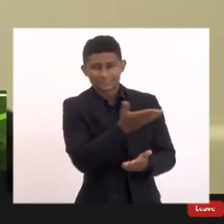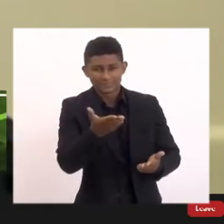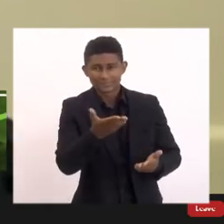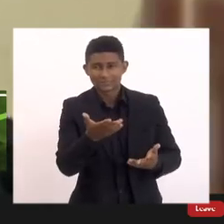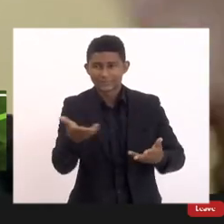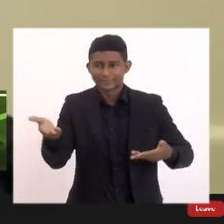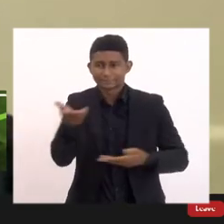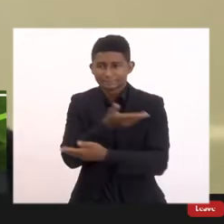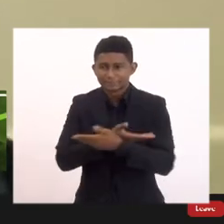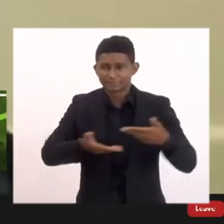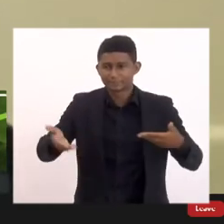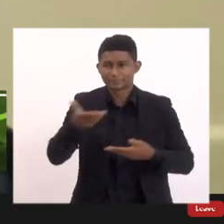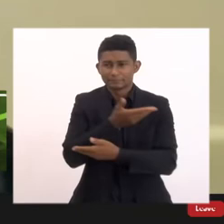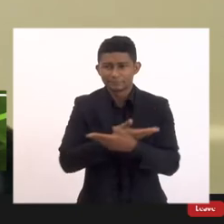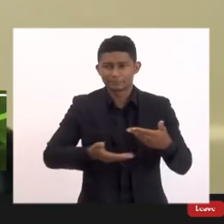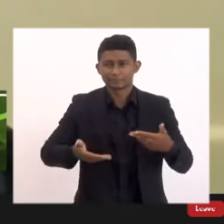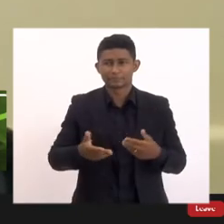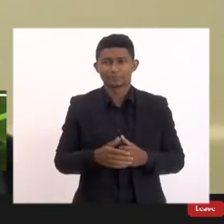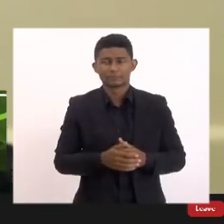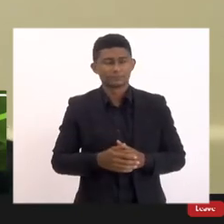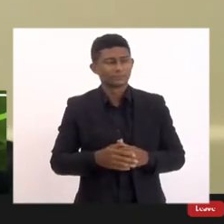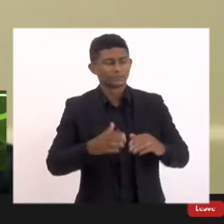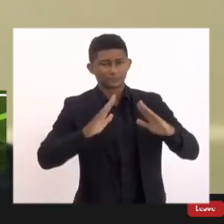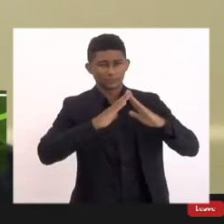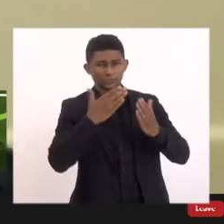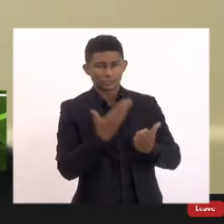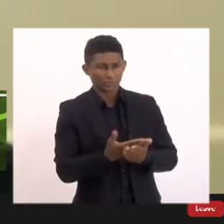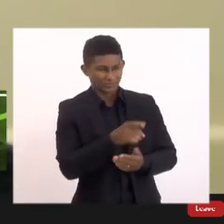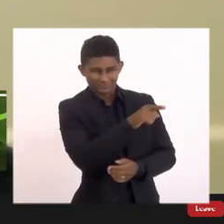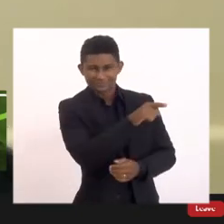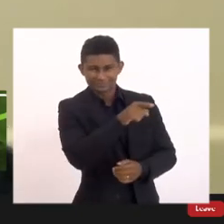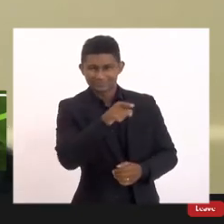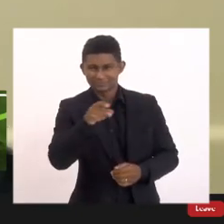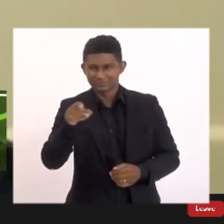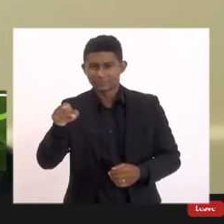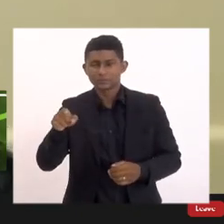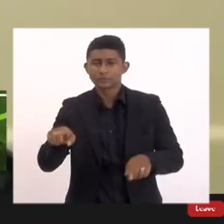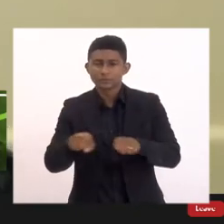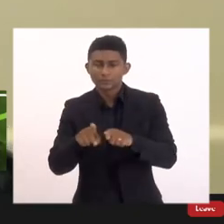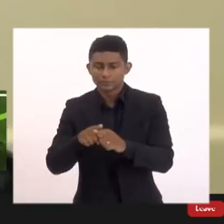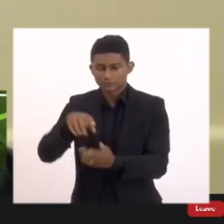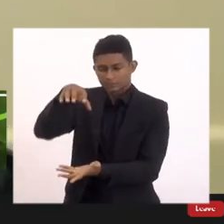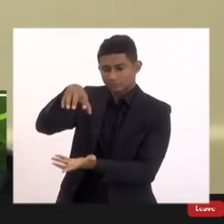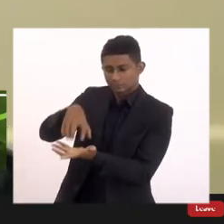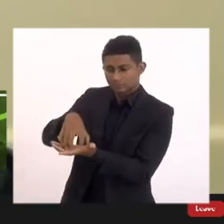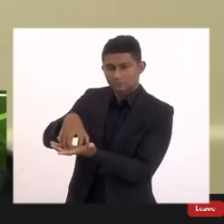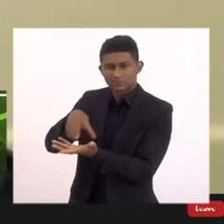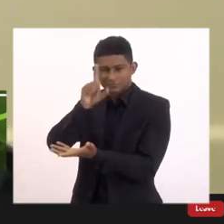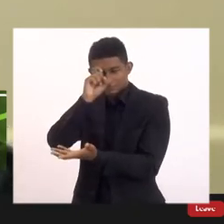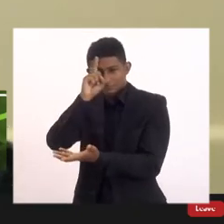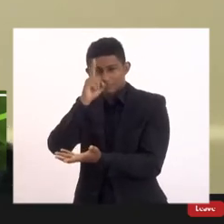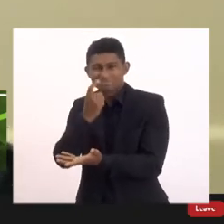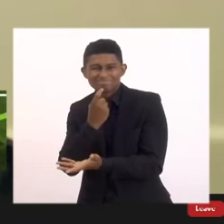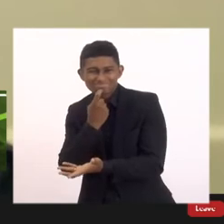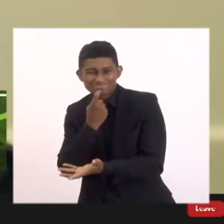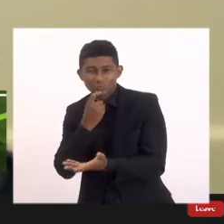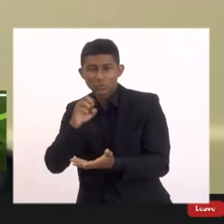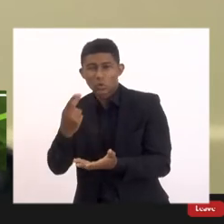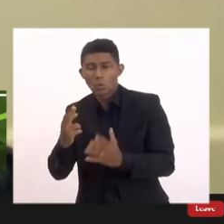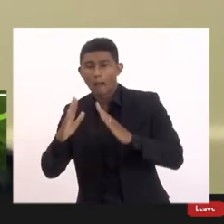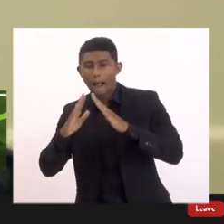não estou falando a Secretaria de Educação, estou falando as escolas locais com as unidades de saúde mais próximas, porque os testes